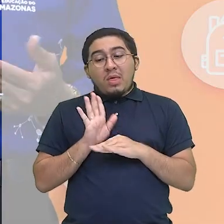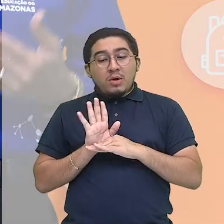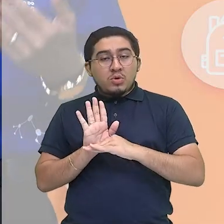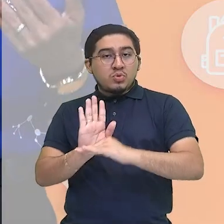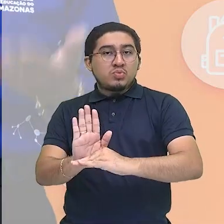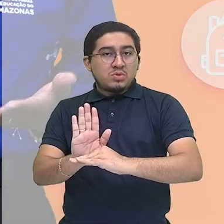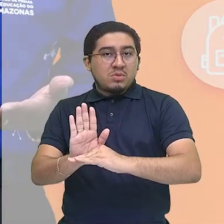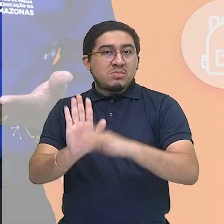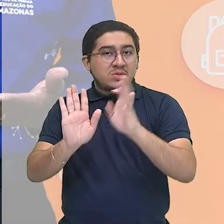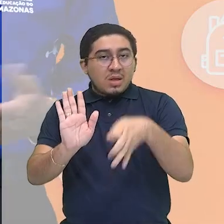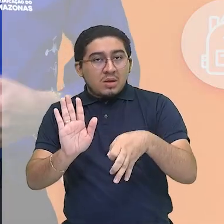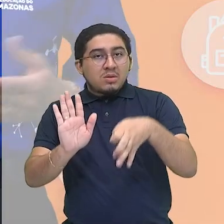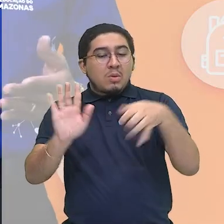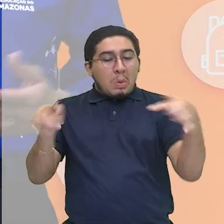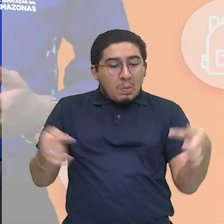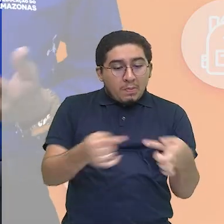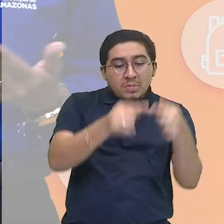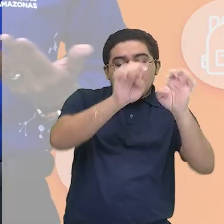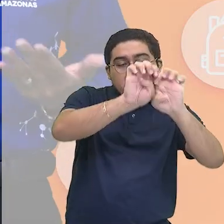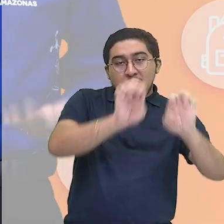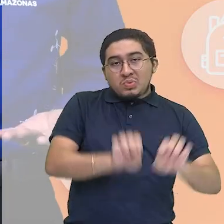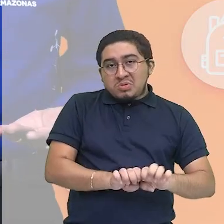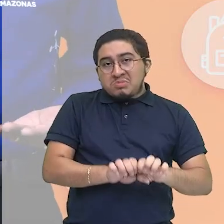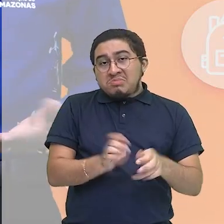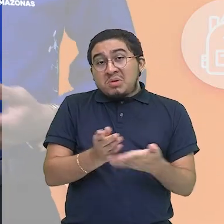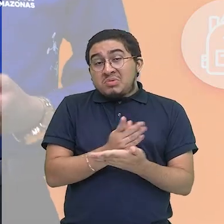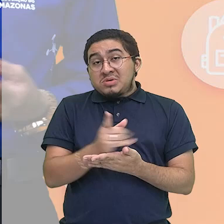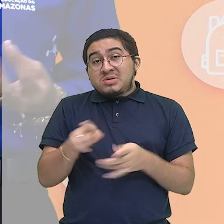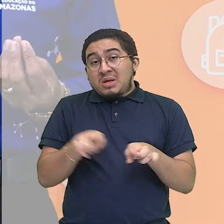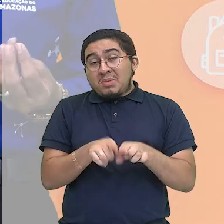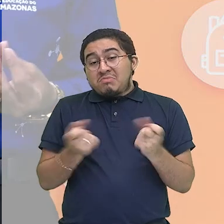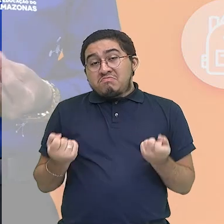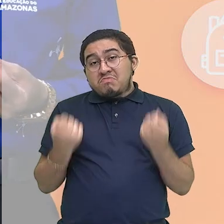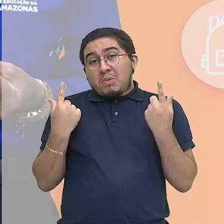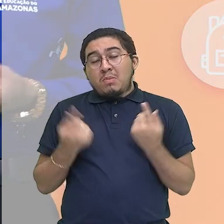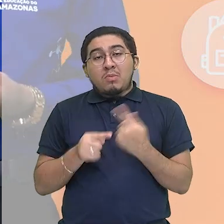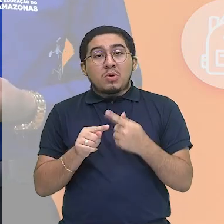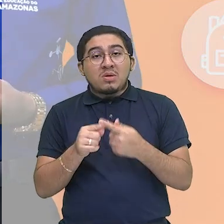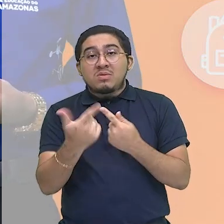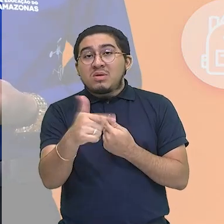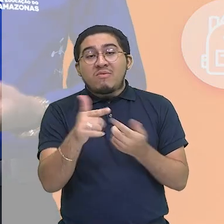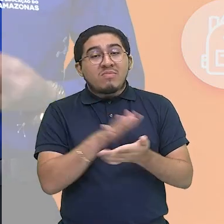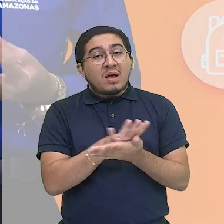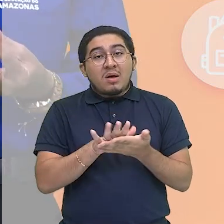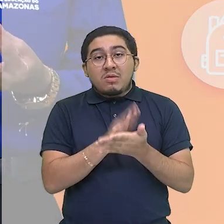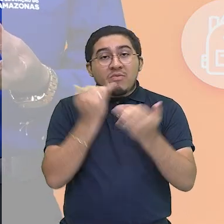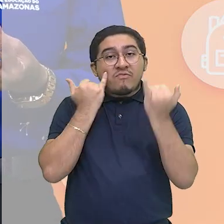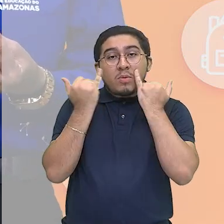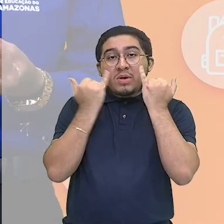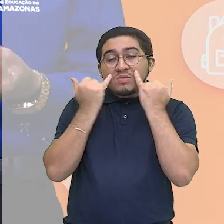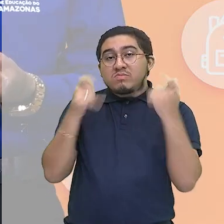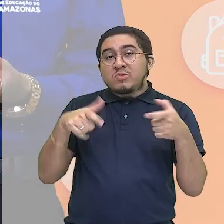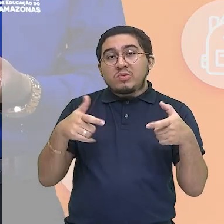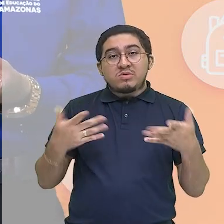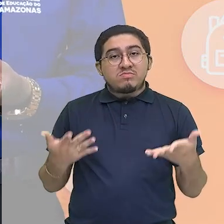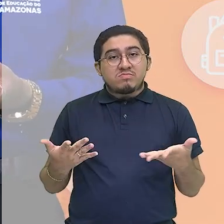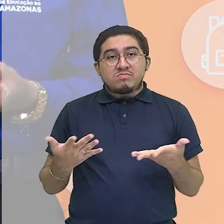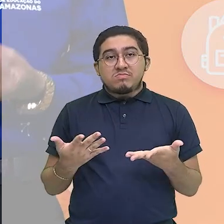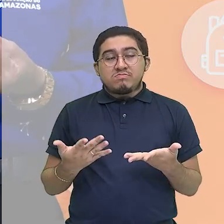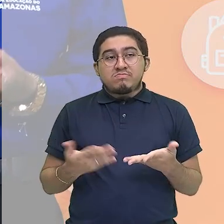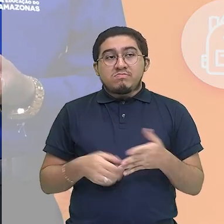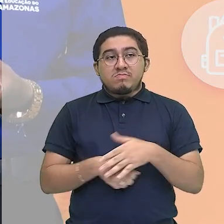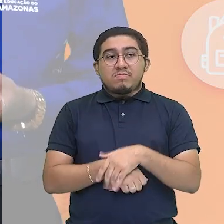da forma que precisa. E talvez nem atenda, porque não tem informações, não tem